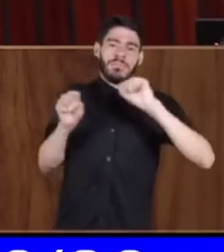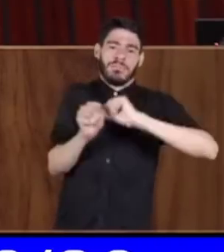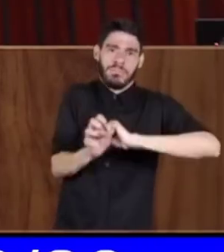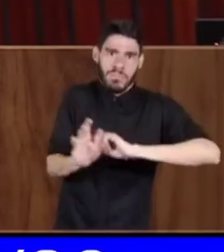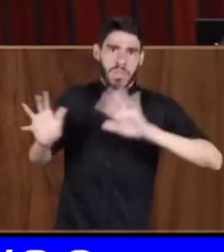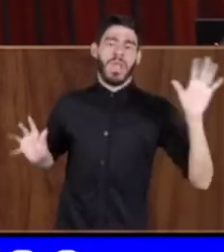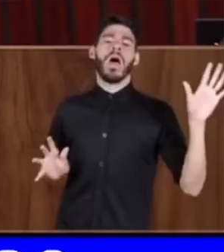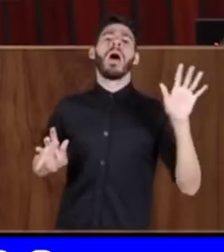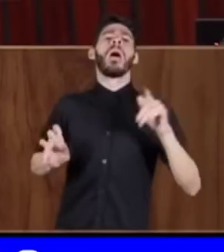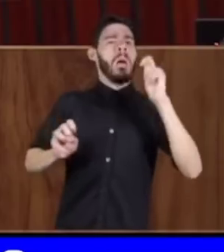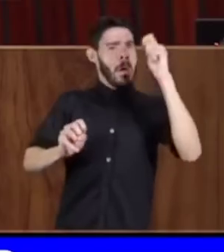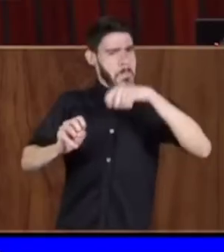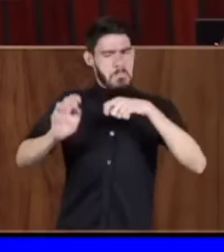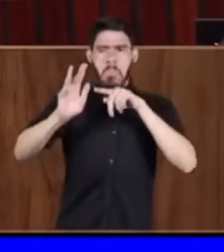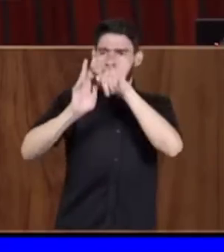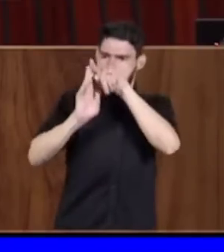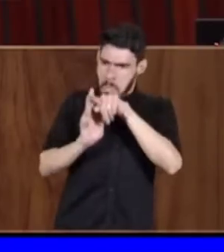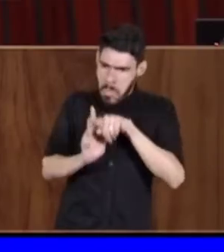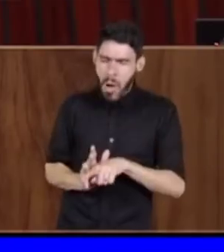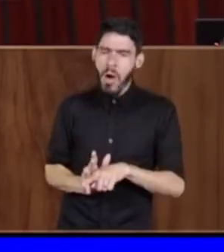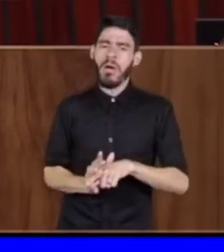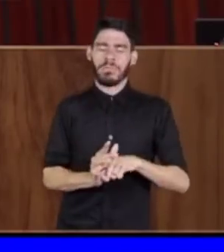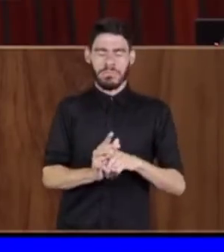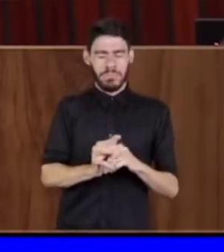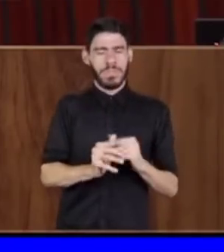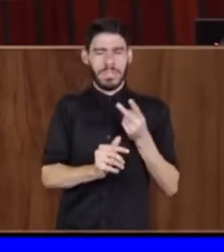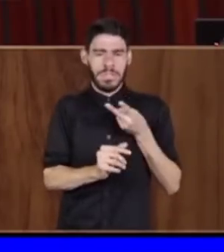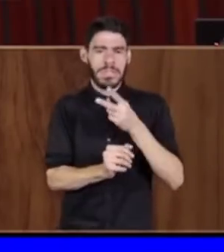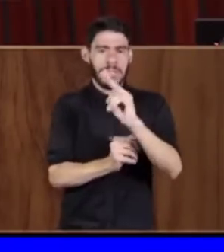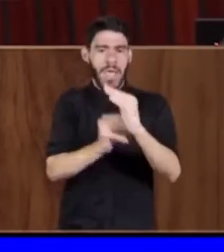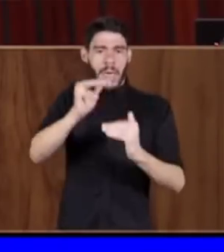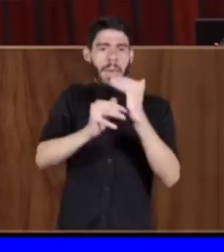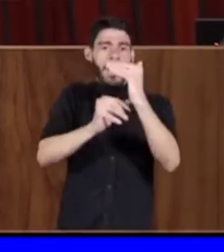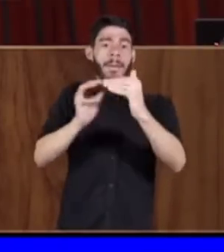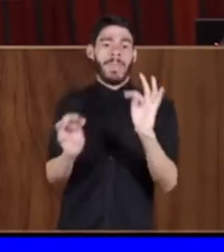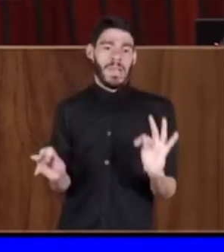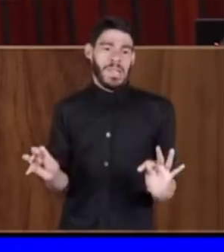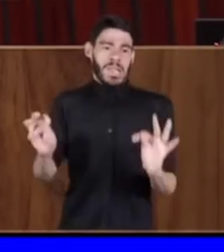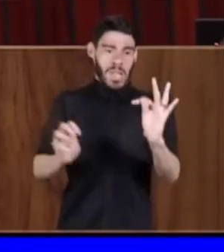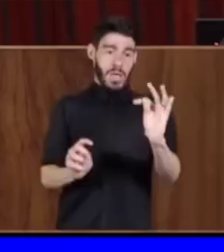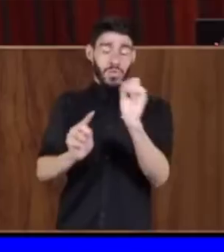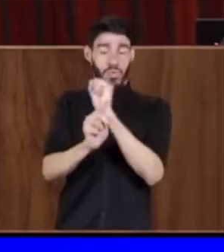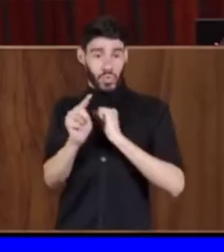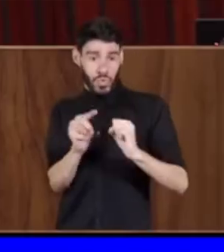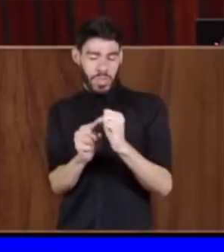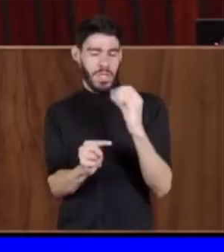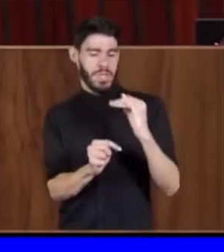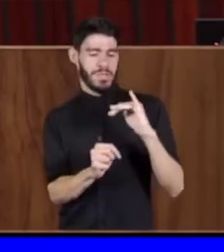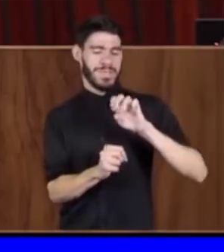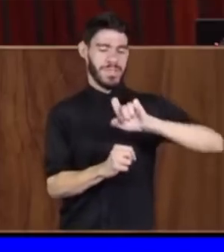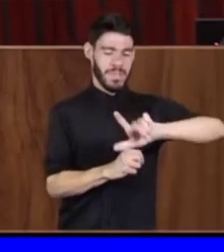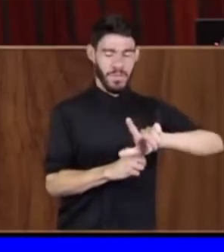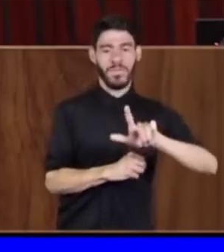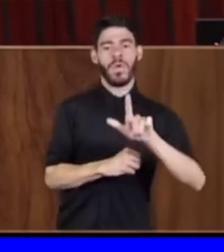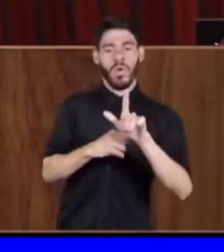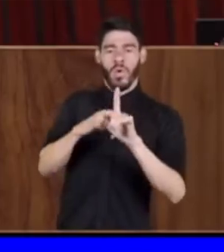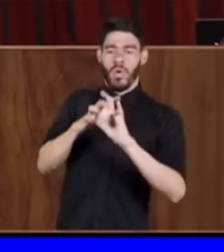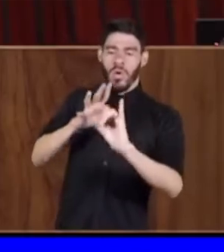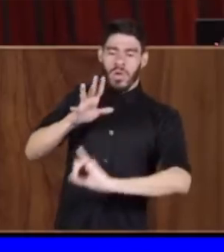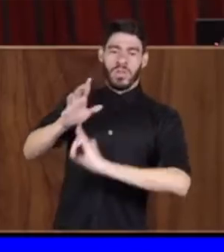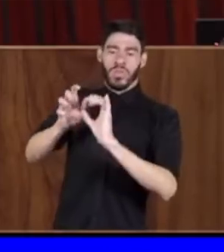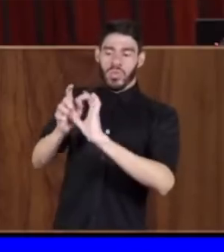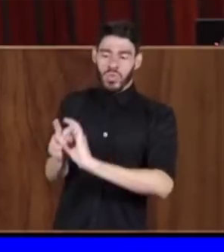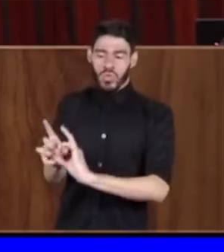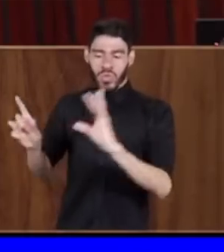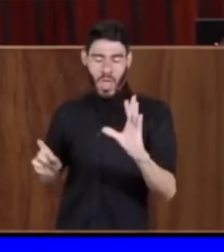transparente, auditável e em constante evolução tecnológica. A sociedade civil, as instituições